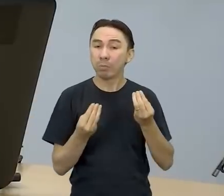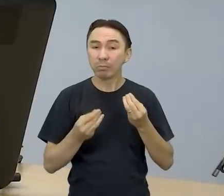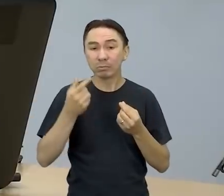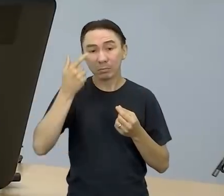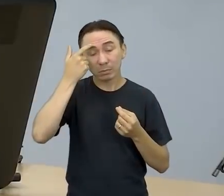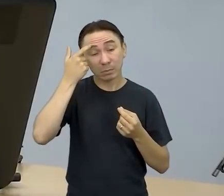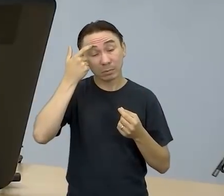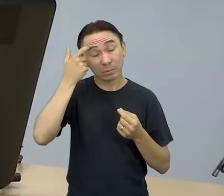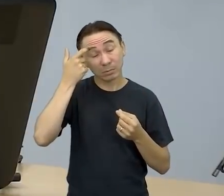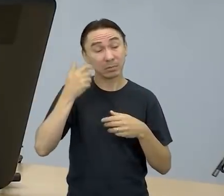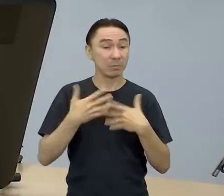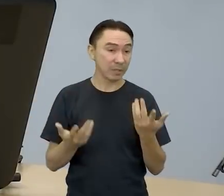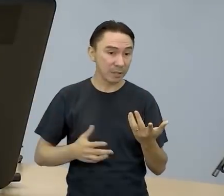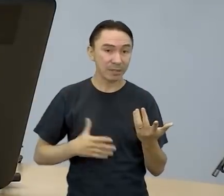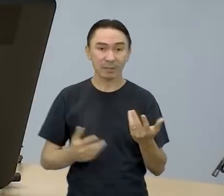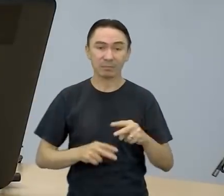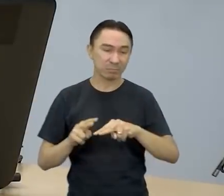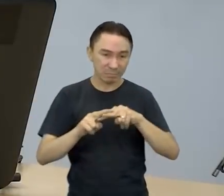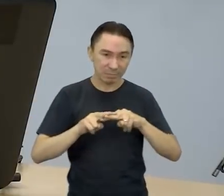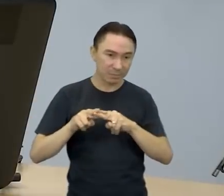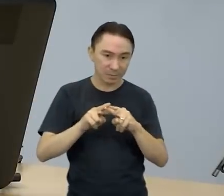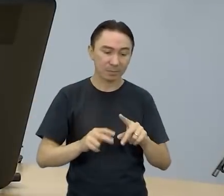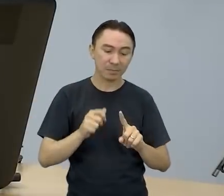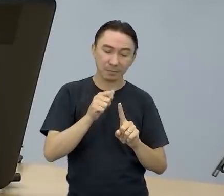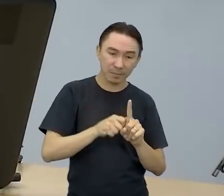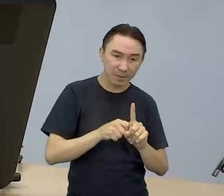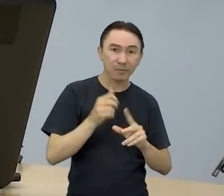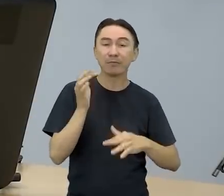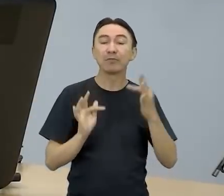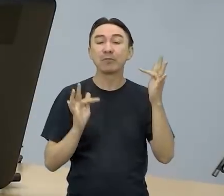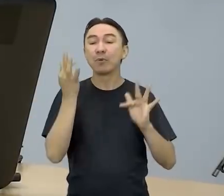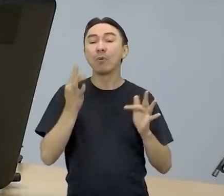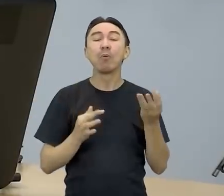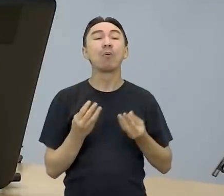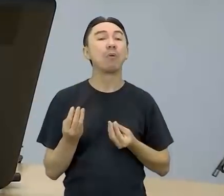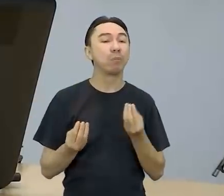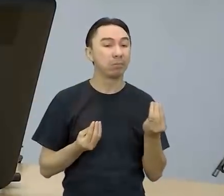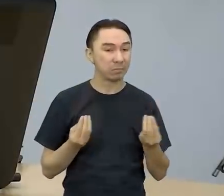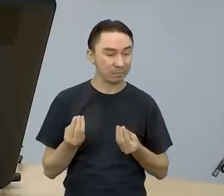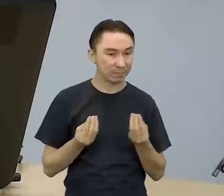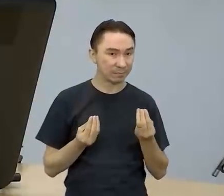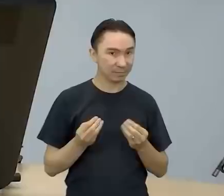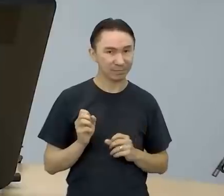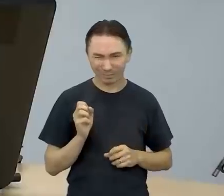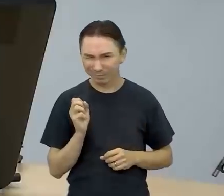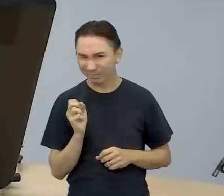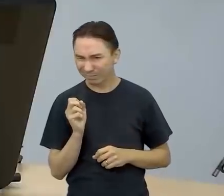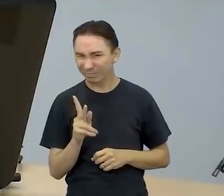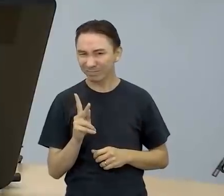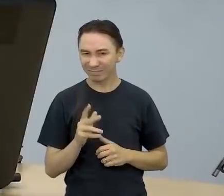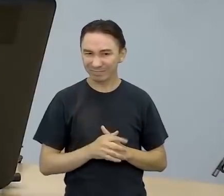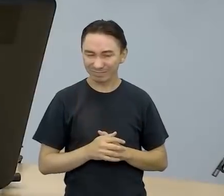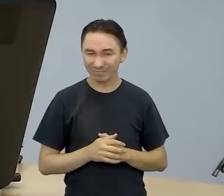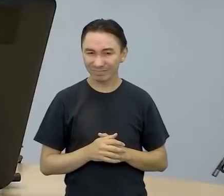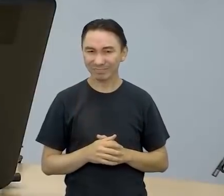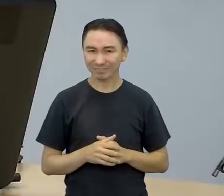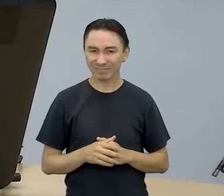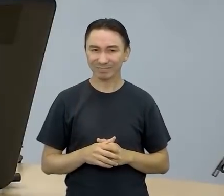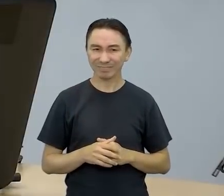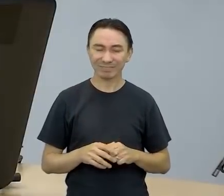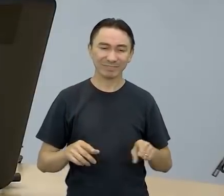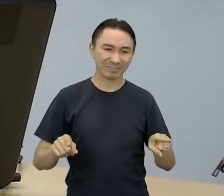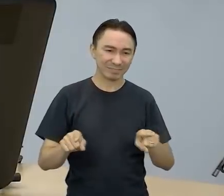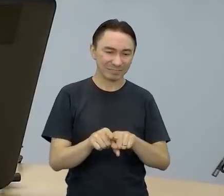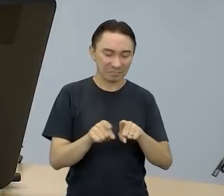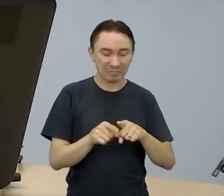a recuperação ao longo de fevereiro. Tudo bem? Muito bem, então. Só para concluir, os outros 2 itens,